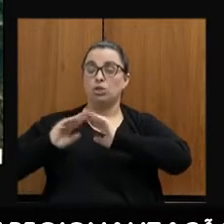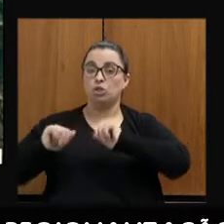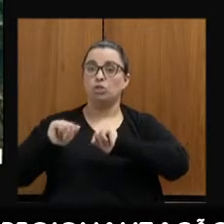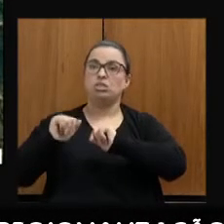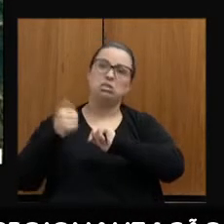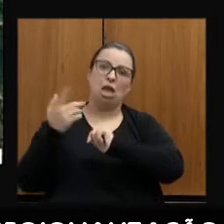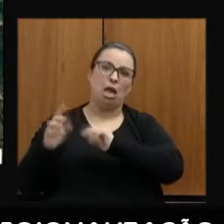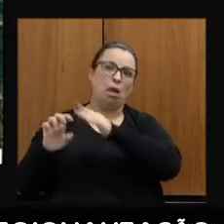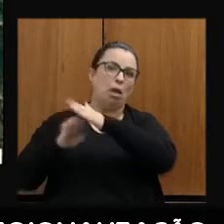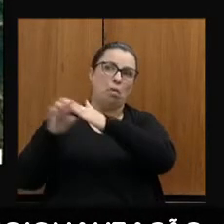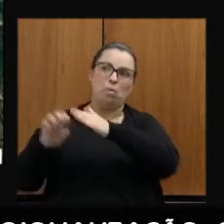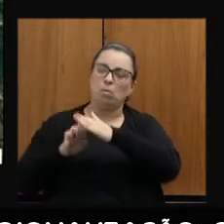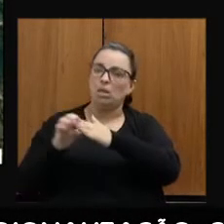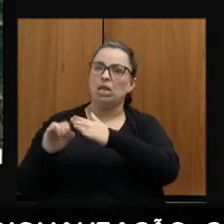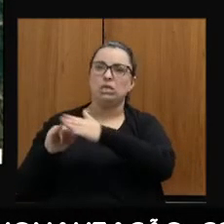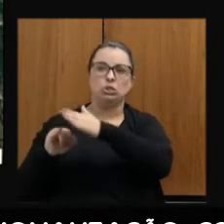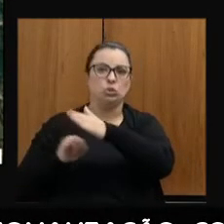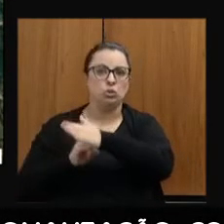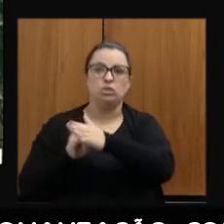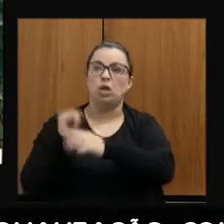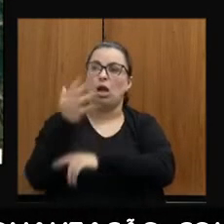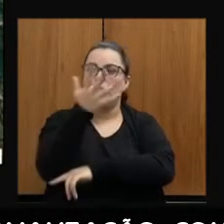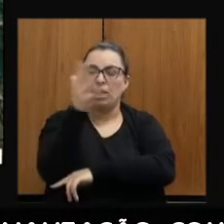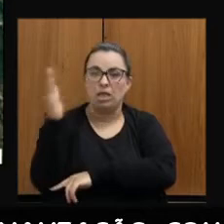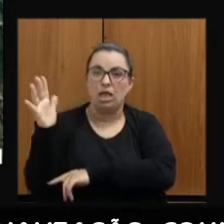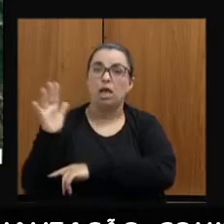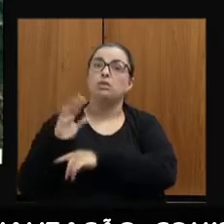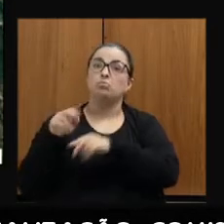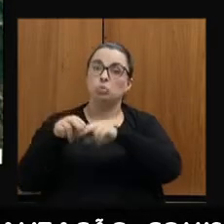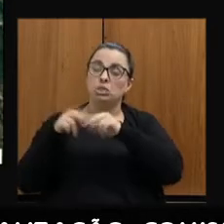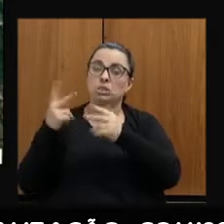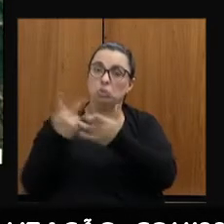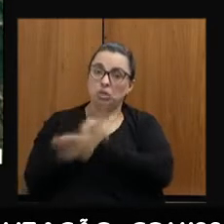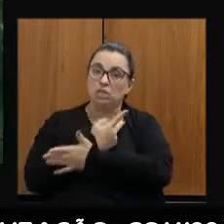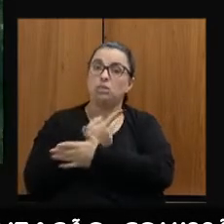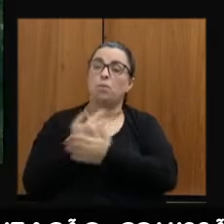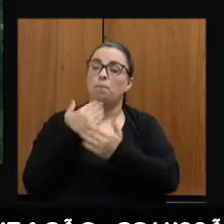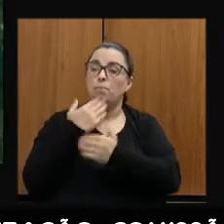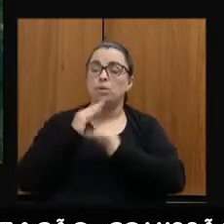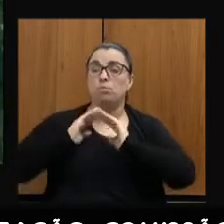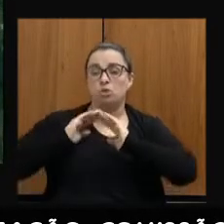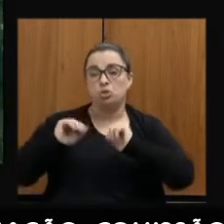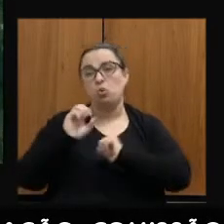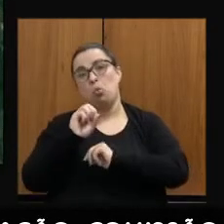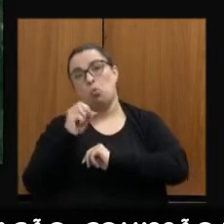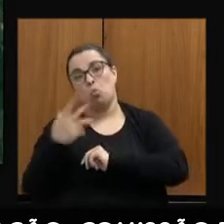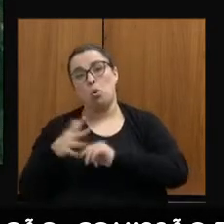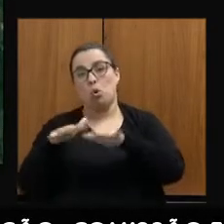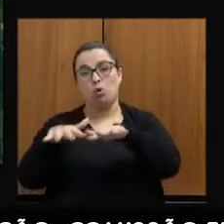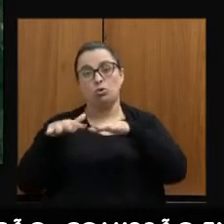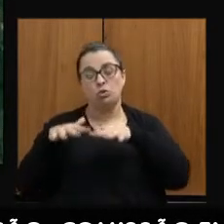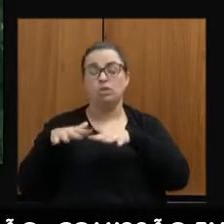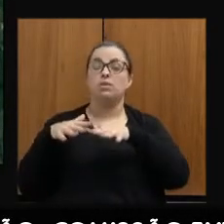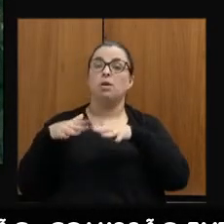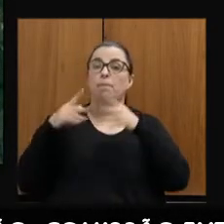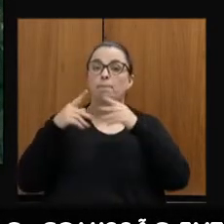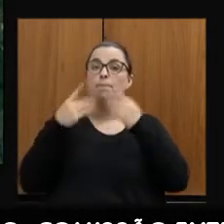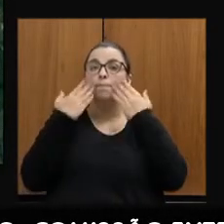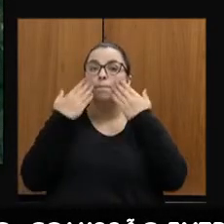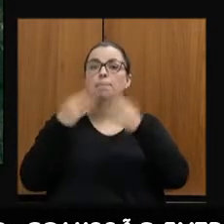processos de consulta e audiência pública homicídio em e o traçado